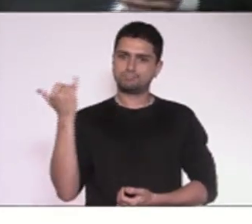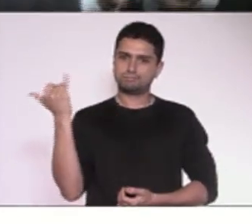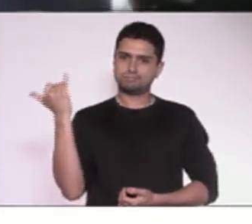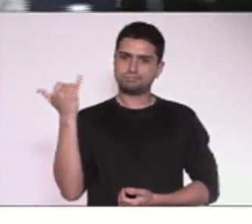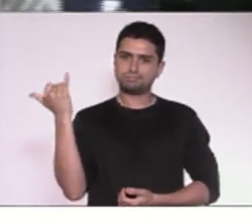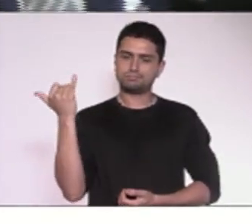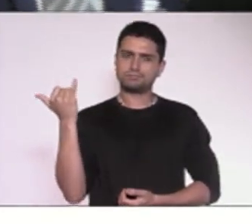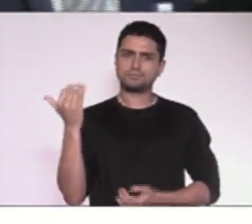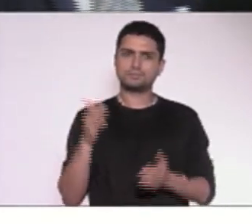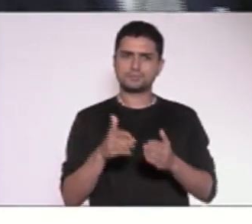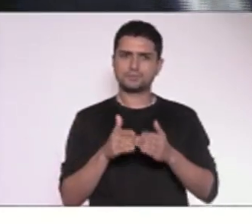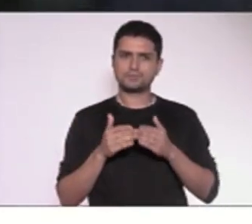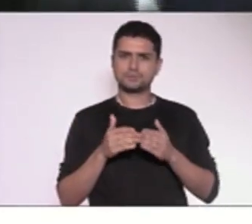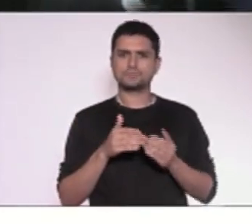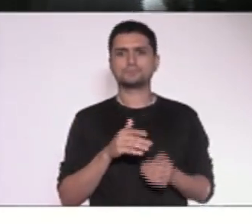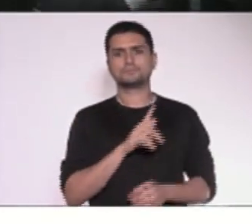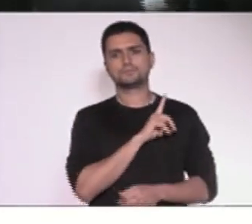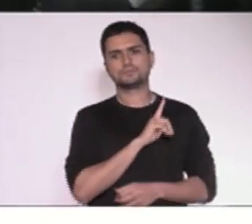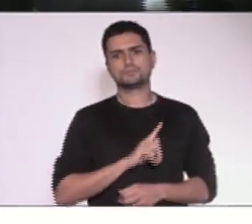vai lá para a tribuna, governador.